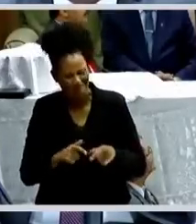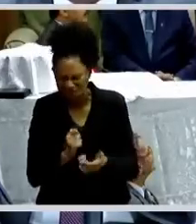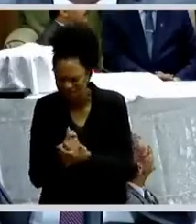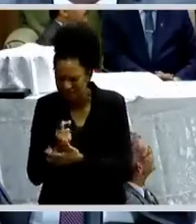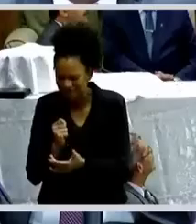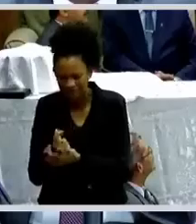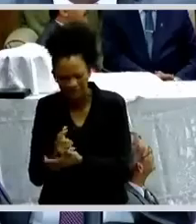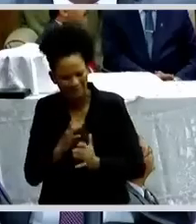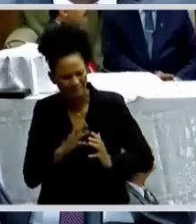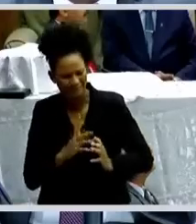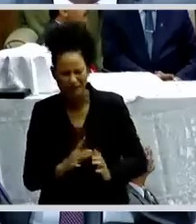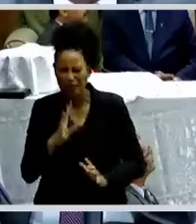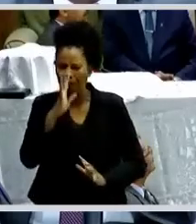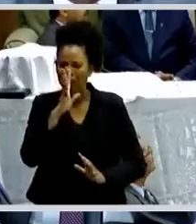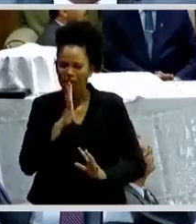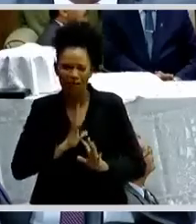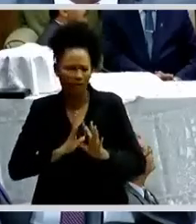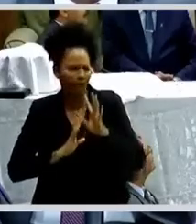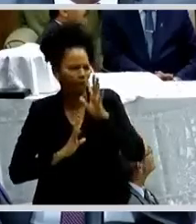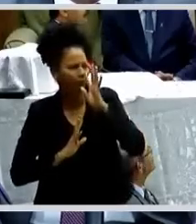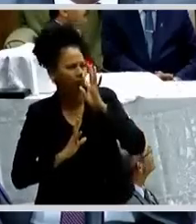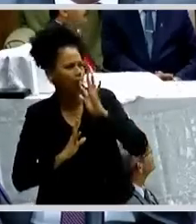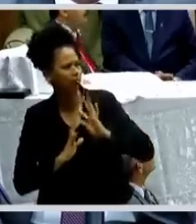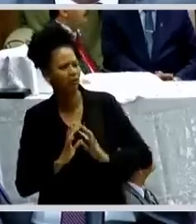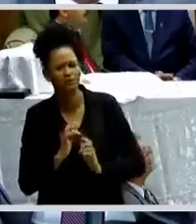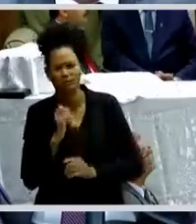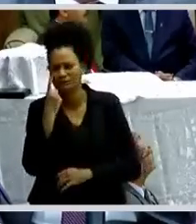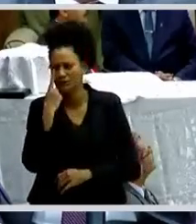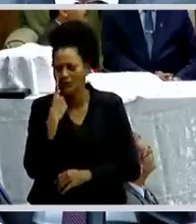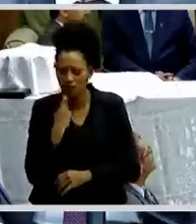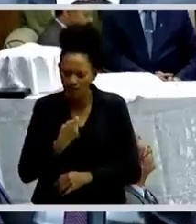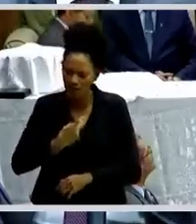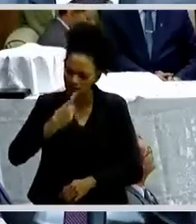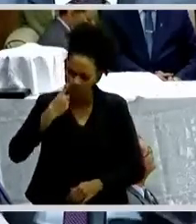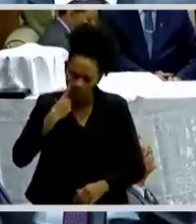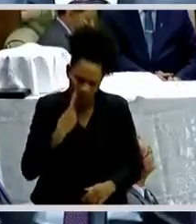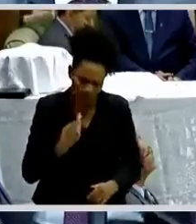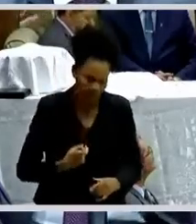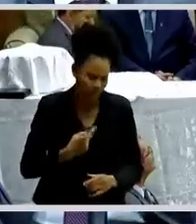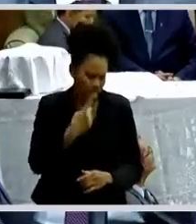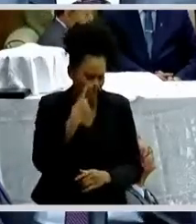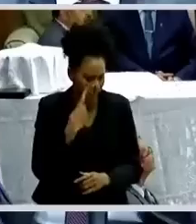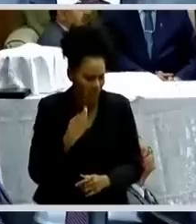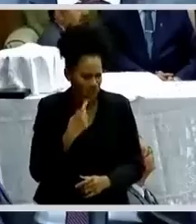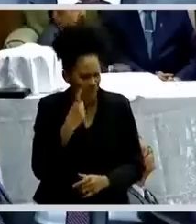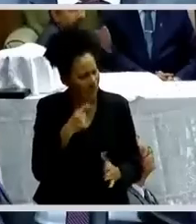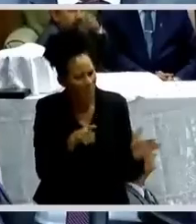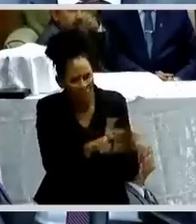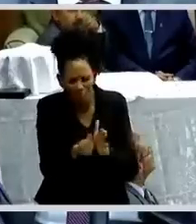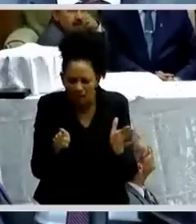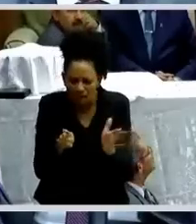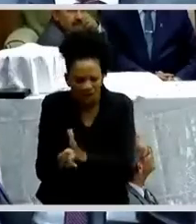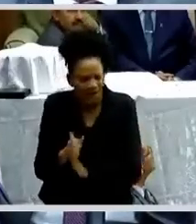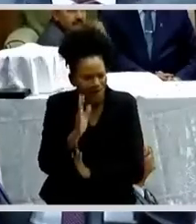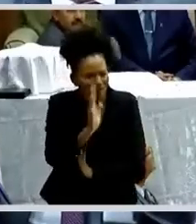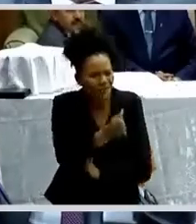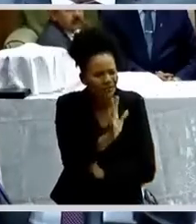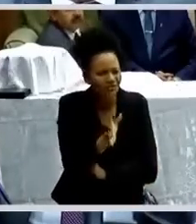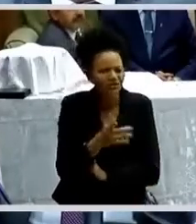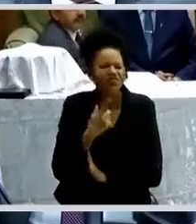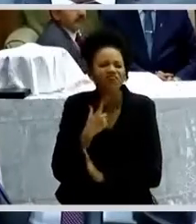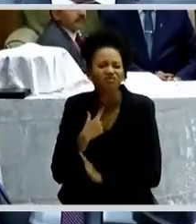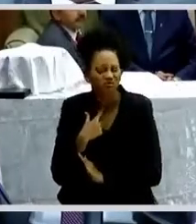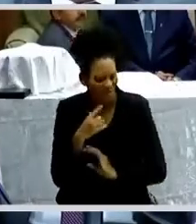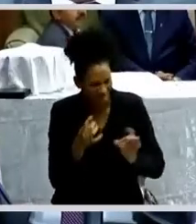É tanta calúnia, às vezes, é tantas lágrimas. Se eu perguntar aqui, quem já não teve vontade de